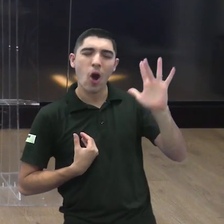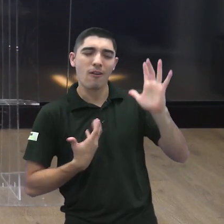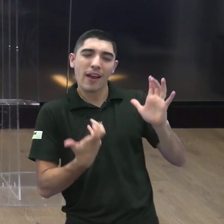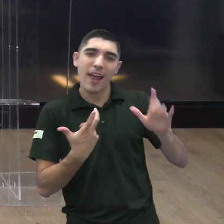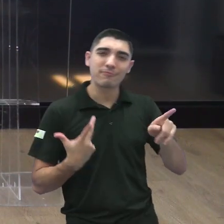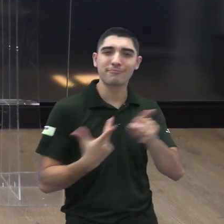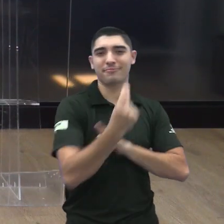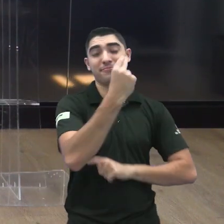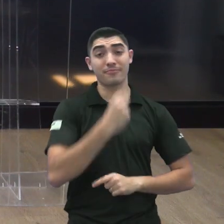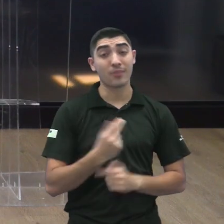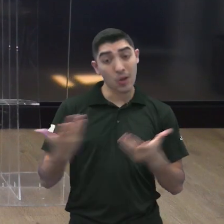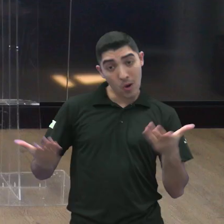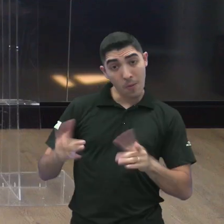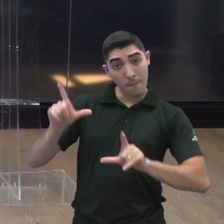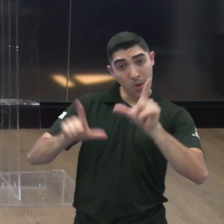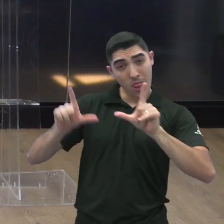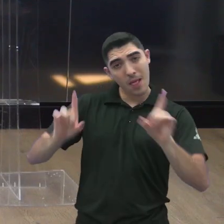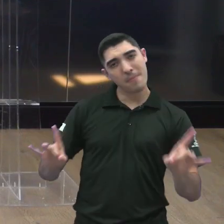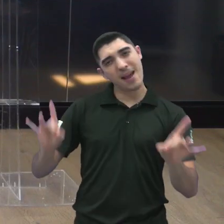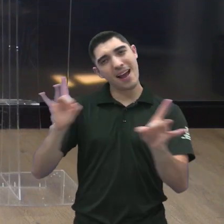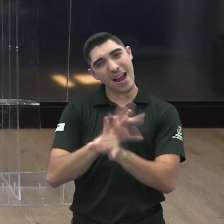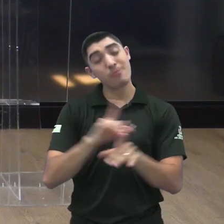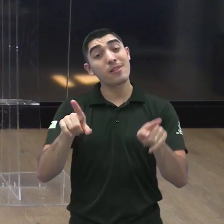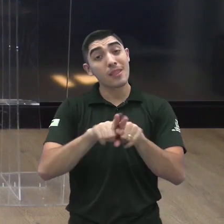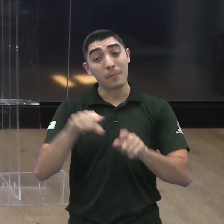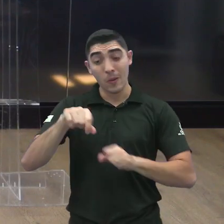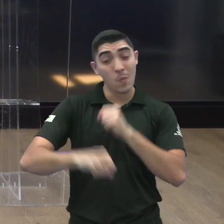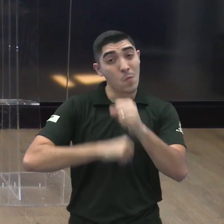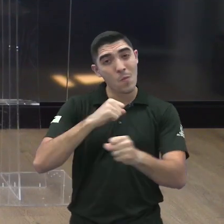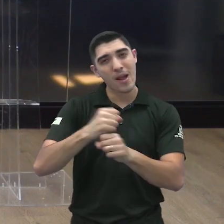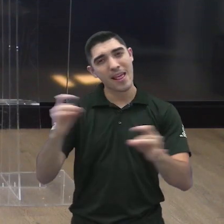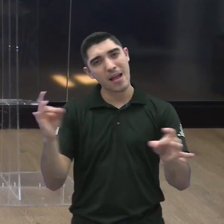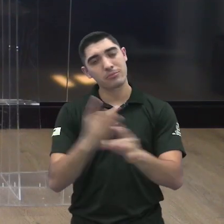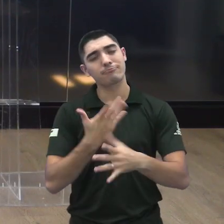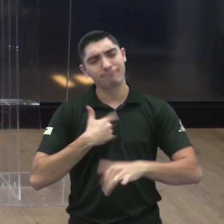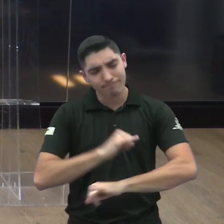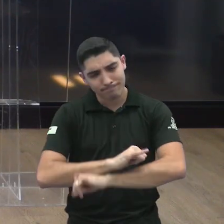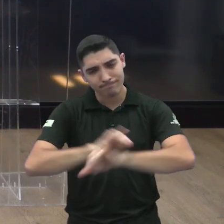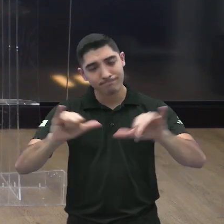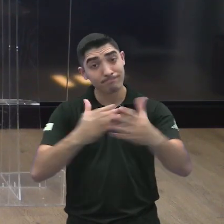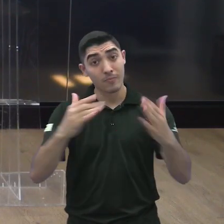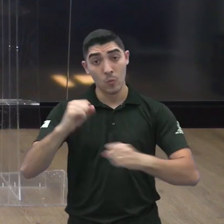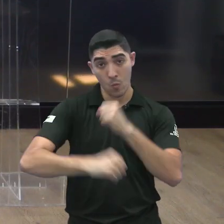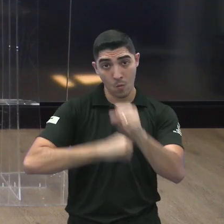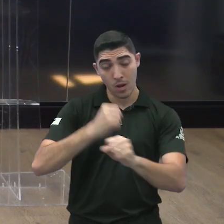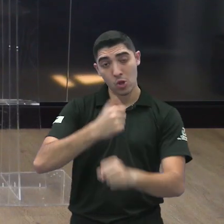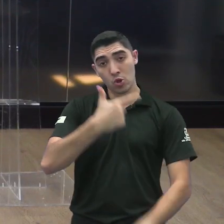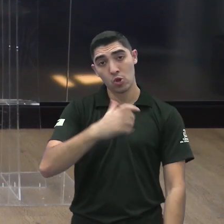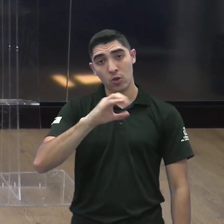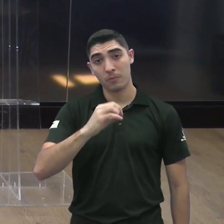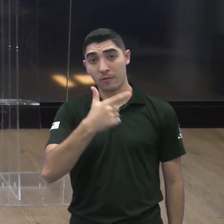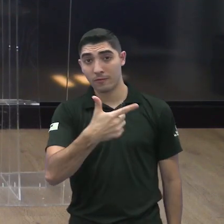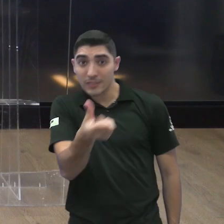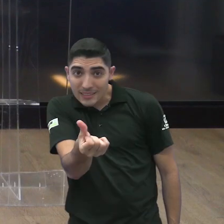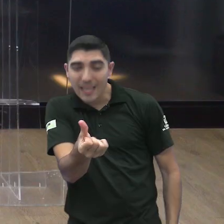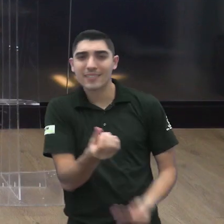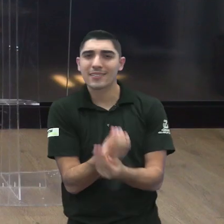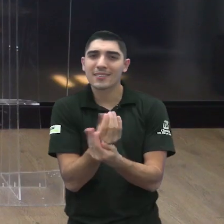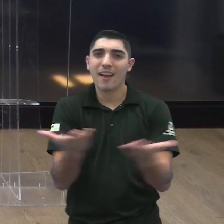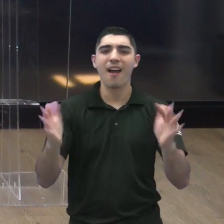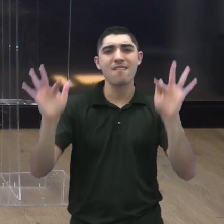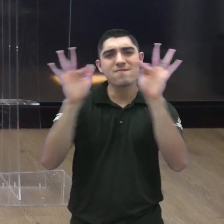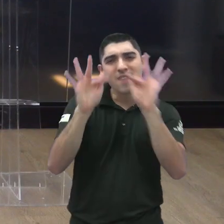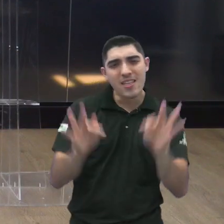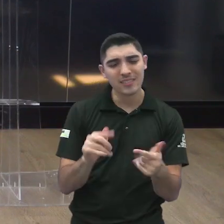papel. Chegamos ao fim do Boletim Legislativo e também ao fim de mais um ano. Desejo que 2026 seja